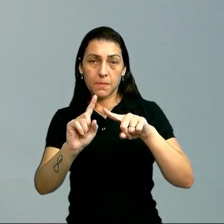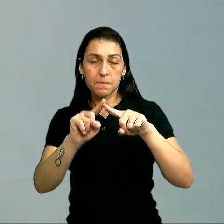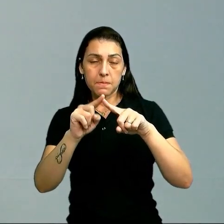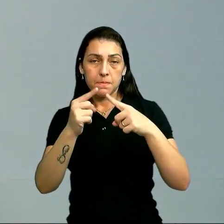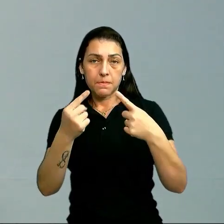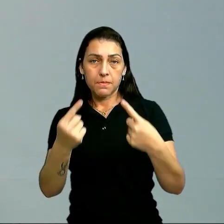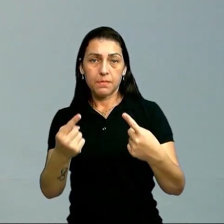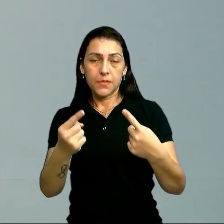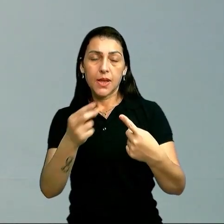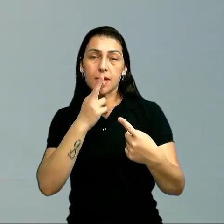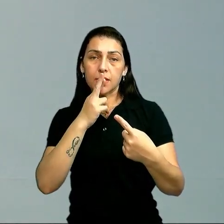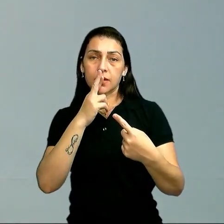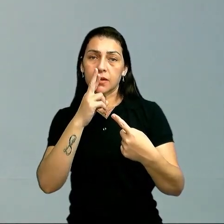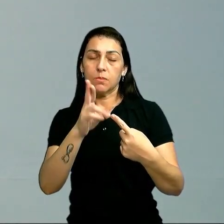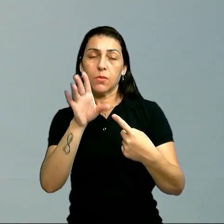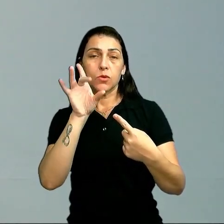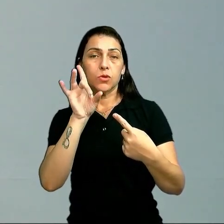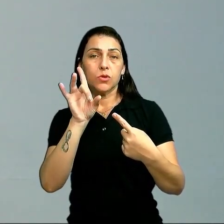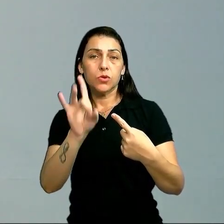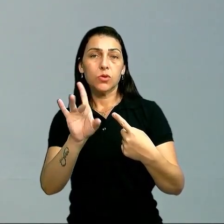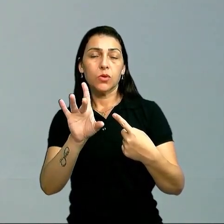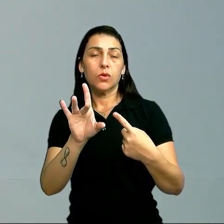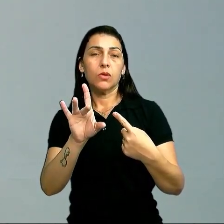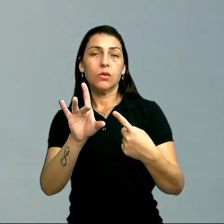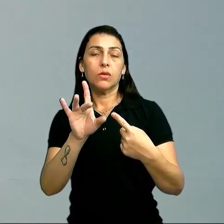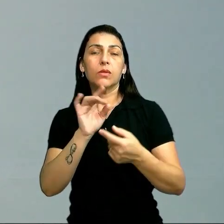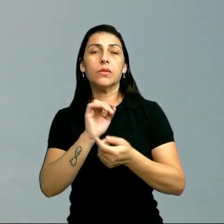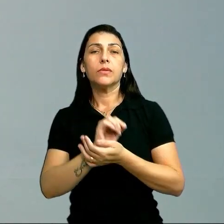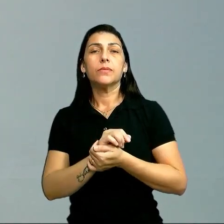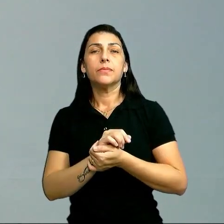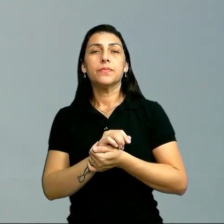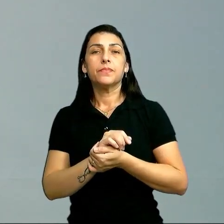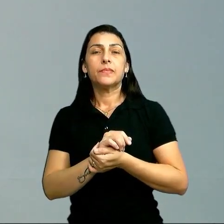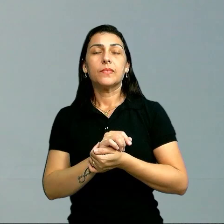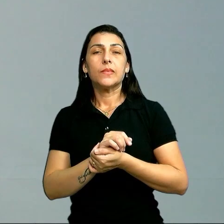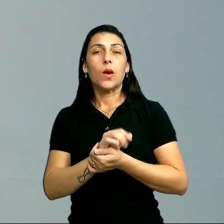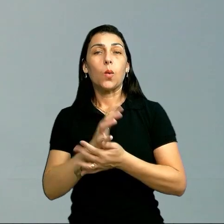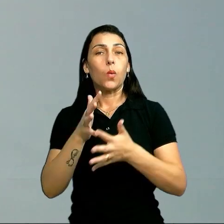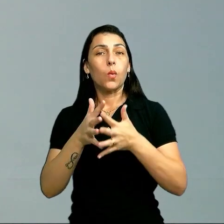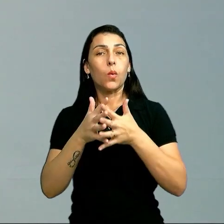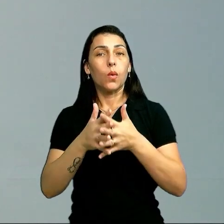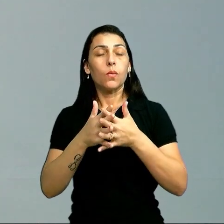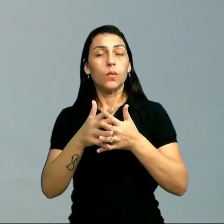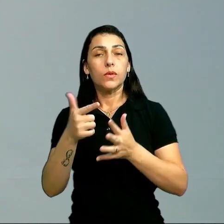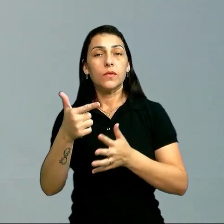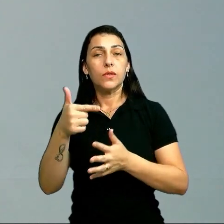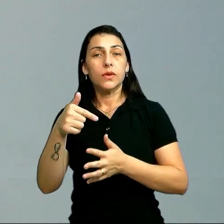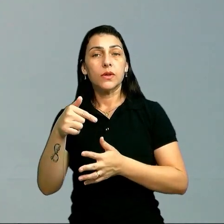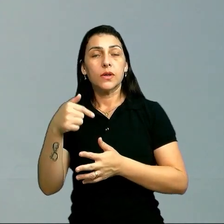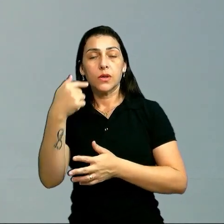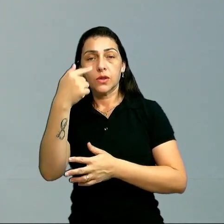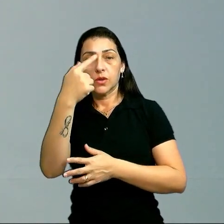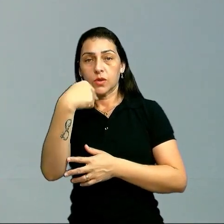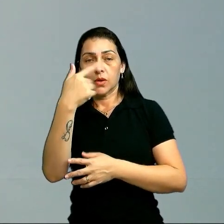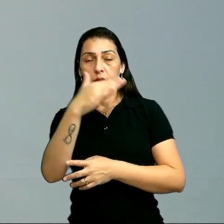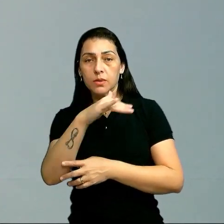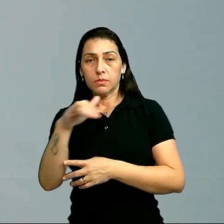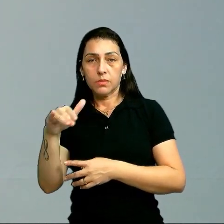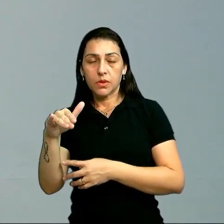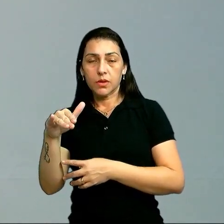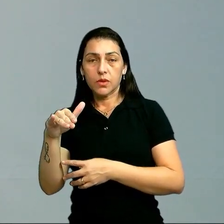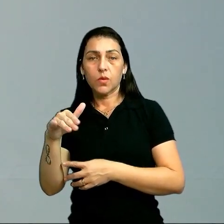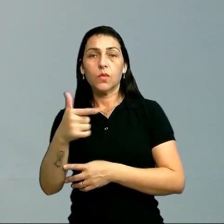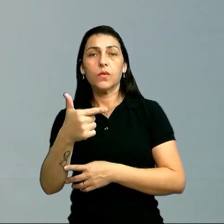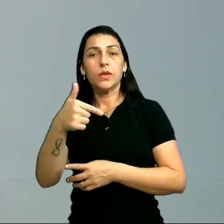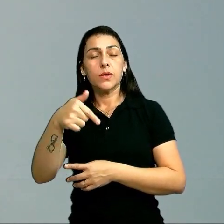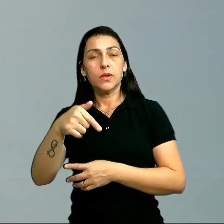nesse caso aí, a resposta só quer isso. Não confundam 27 horas e meia